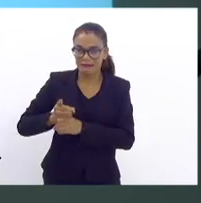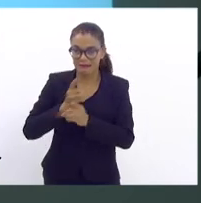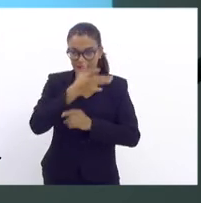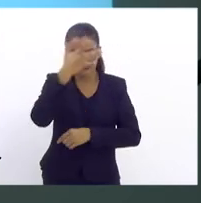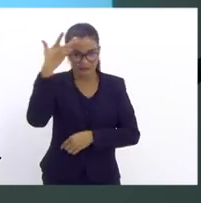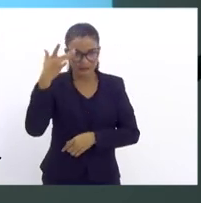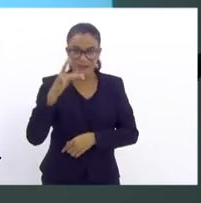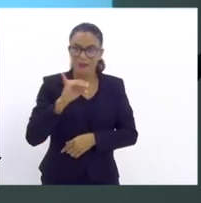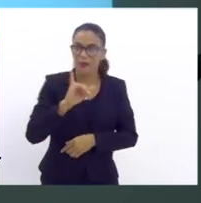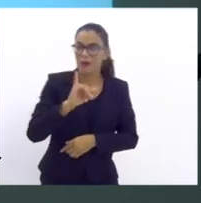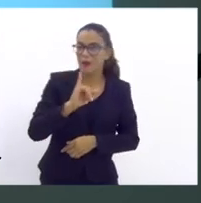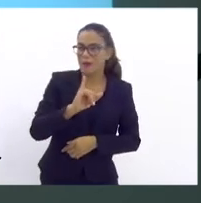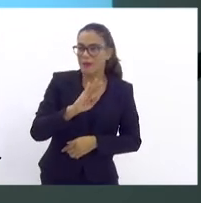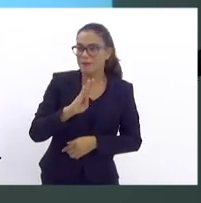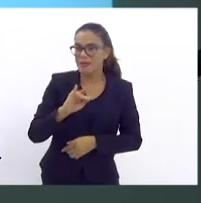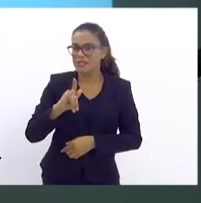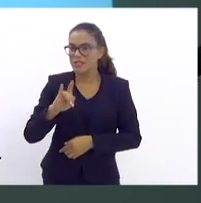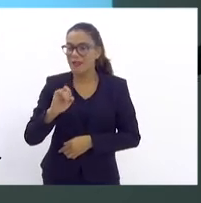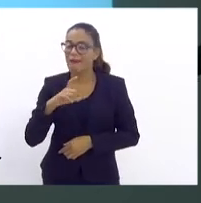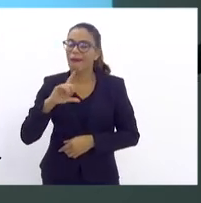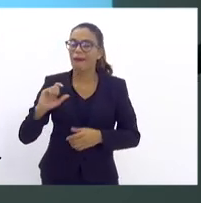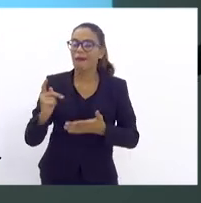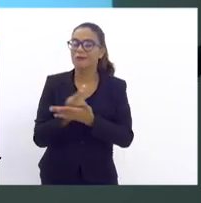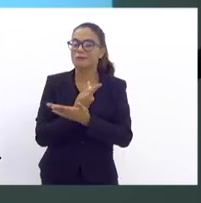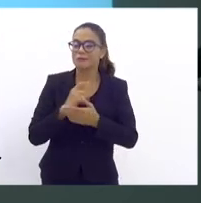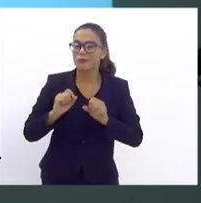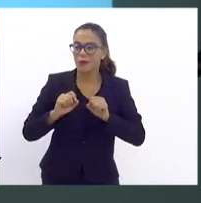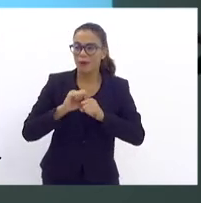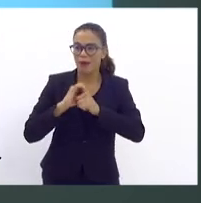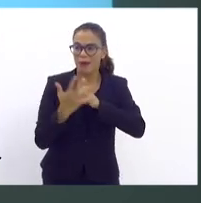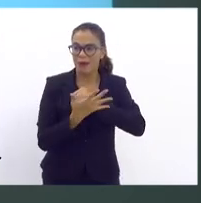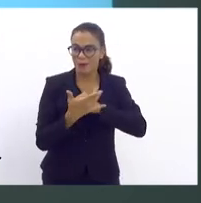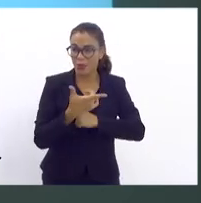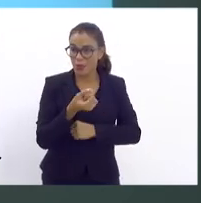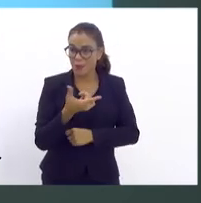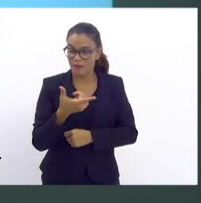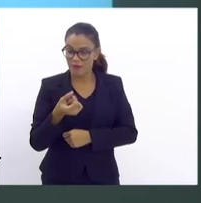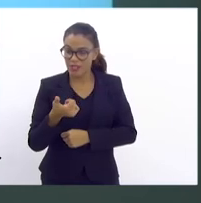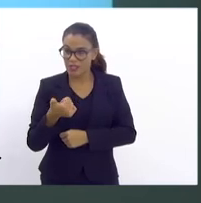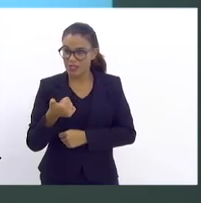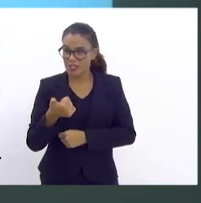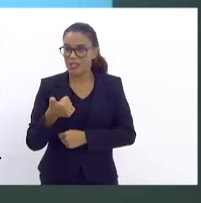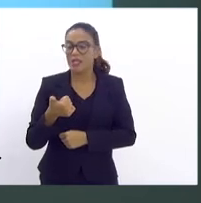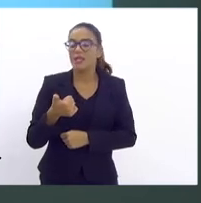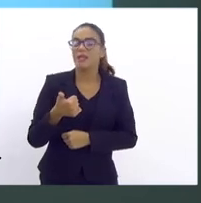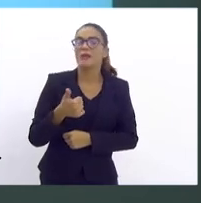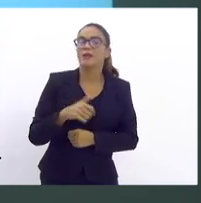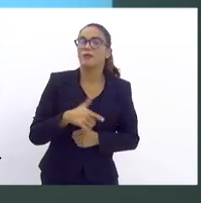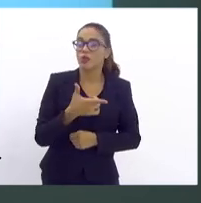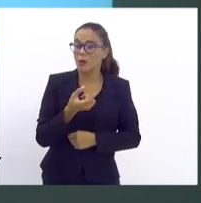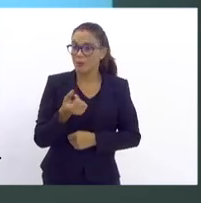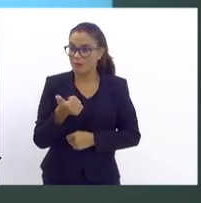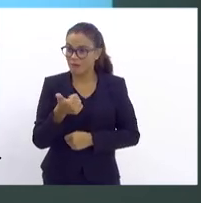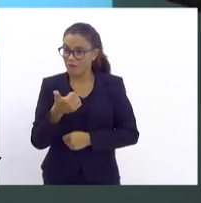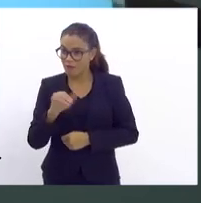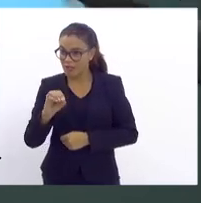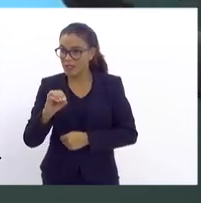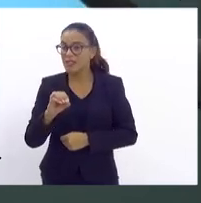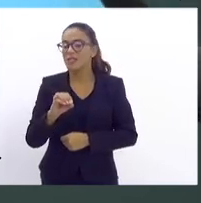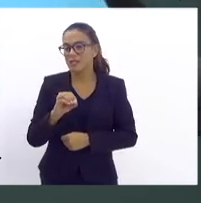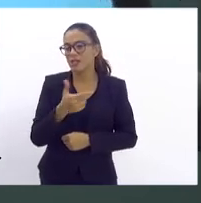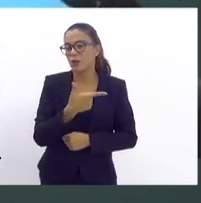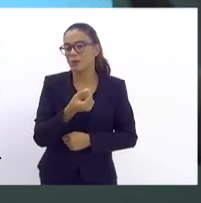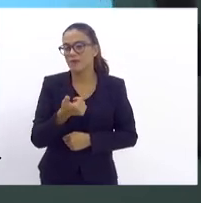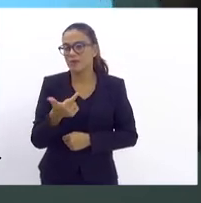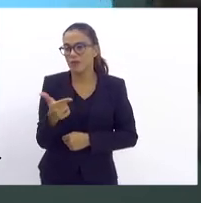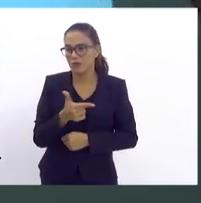IBGE em 2020 mas nós tivemos a pandemia 2020 acho que 2020 2022 nós tivemos só que o IBGE o